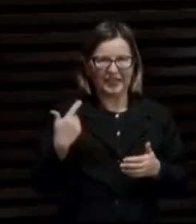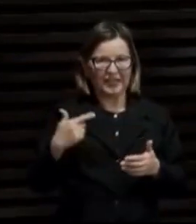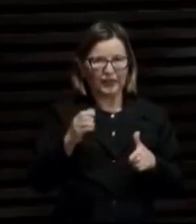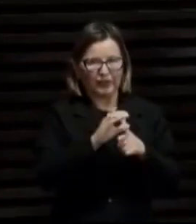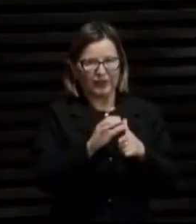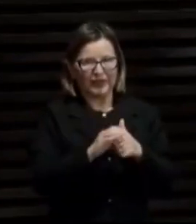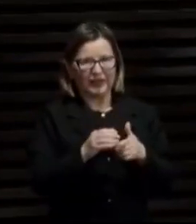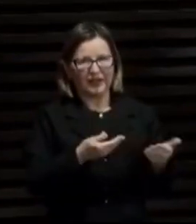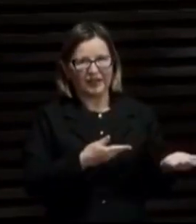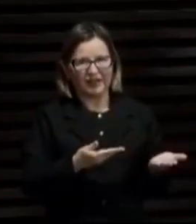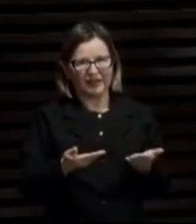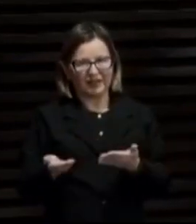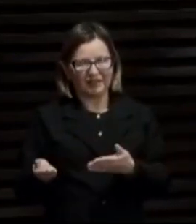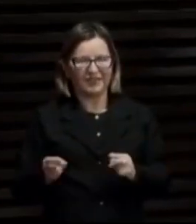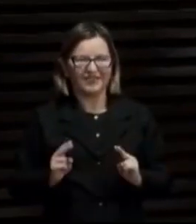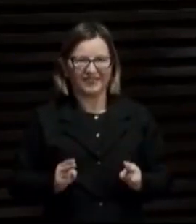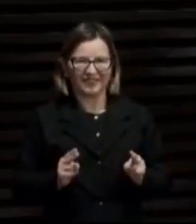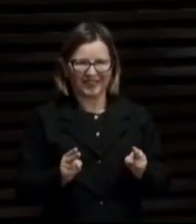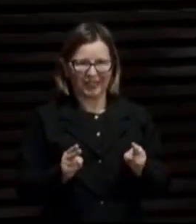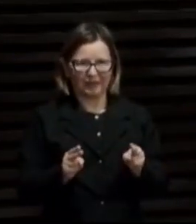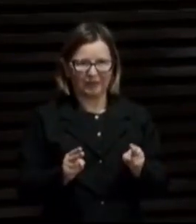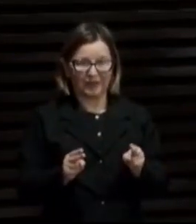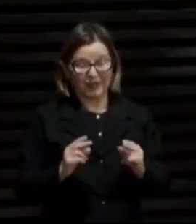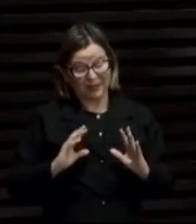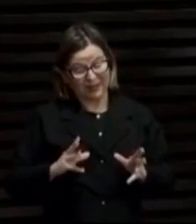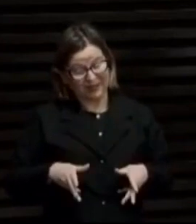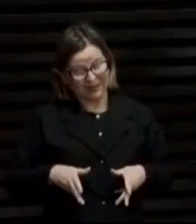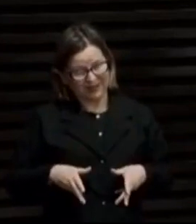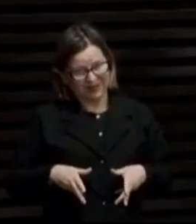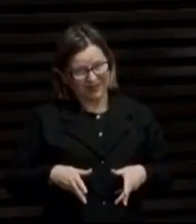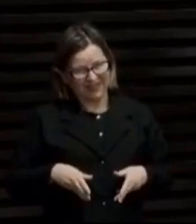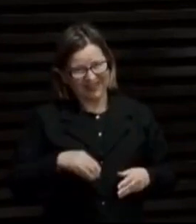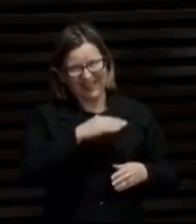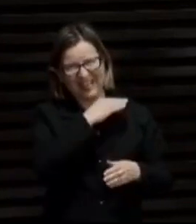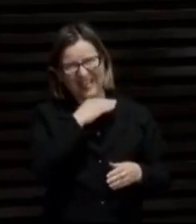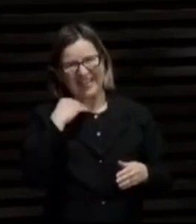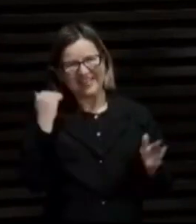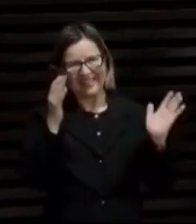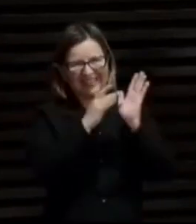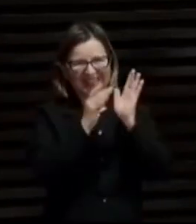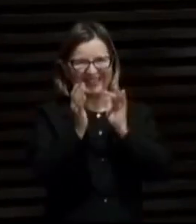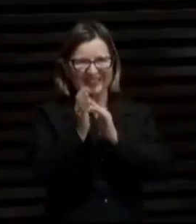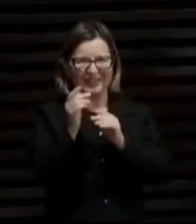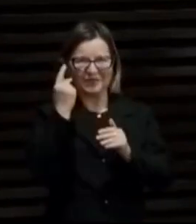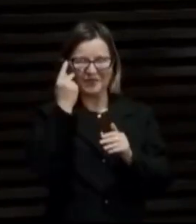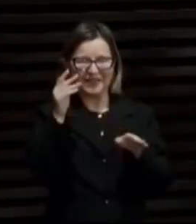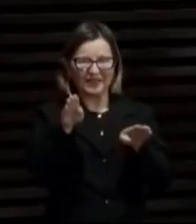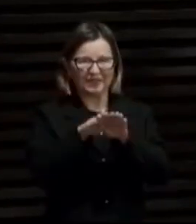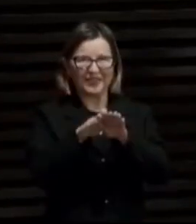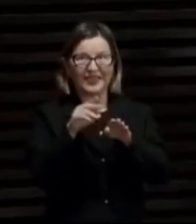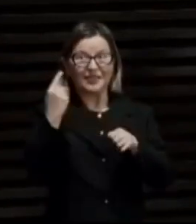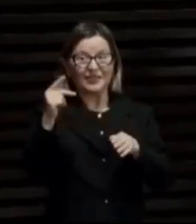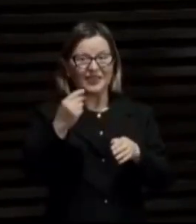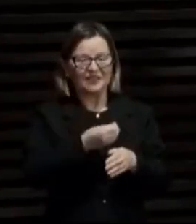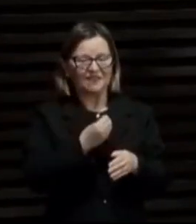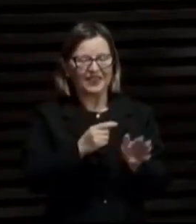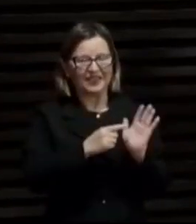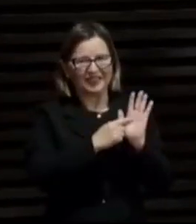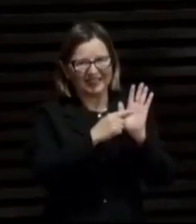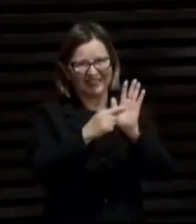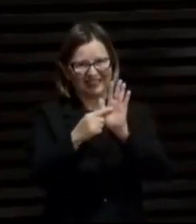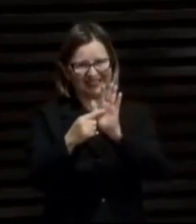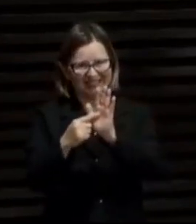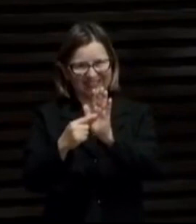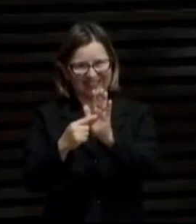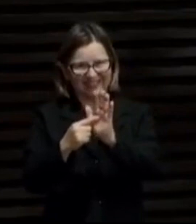levando sempre no corpo o morrer de Jesus, para que também a sua vida se